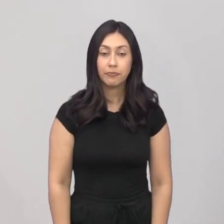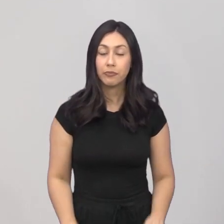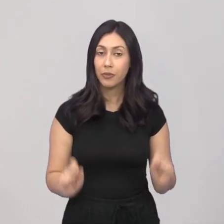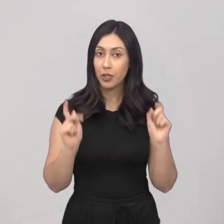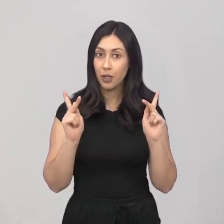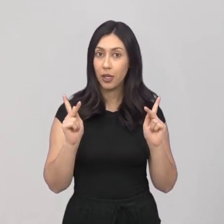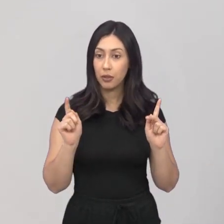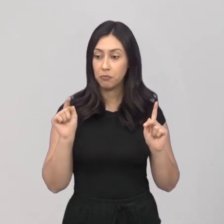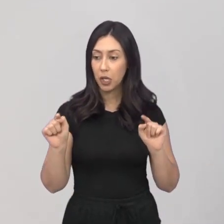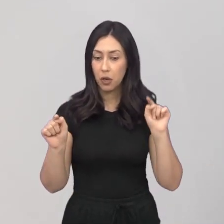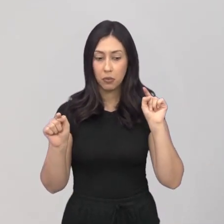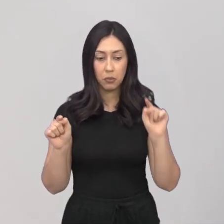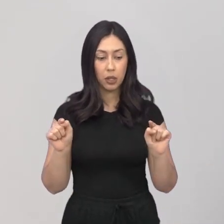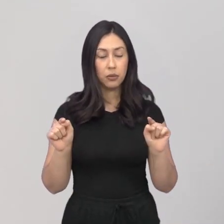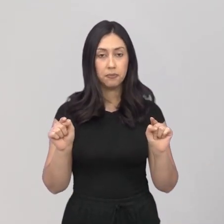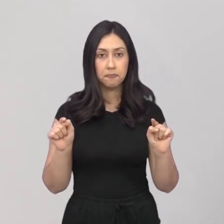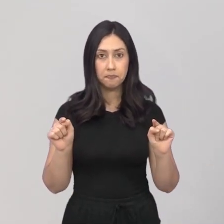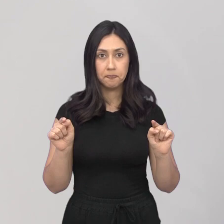Ok?